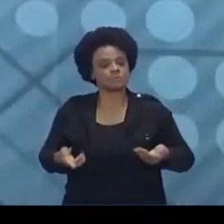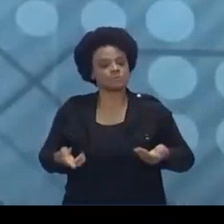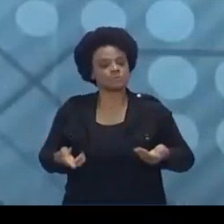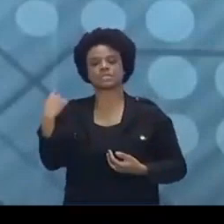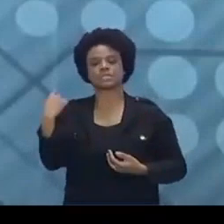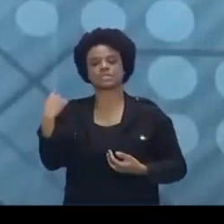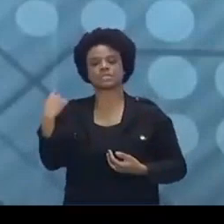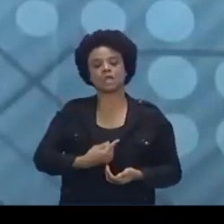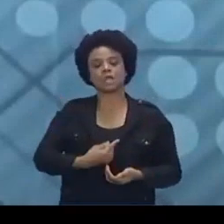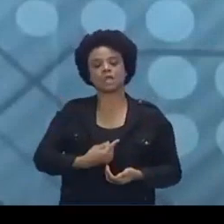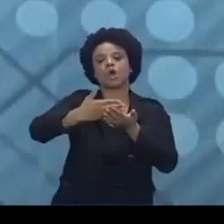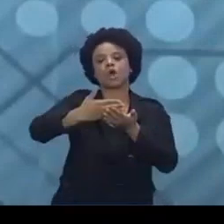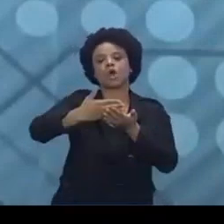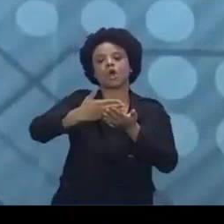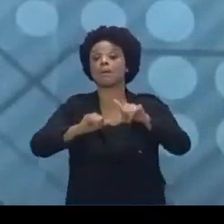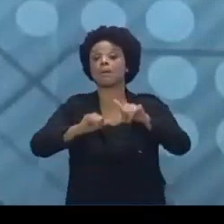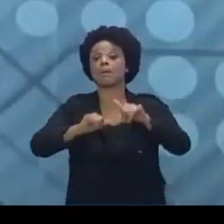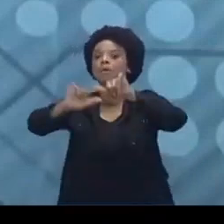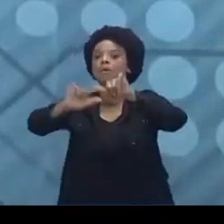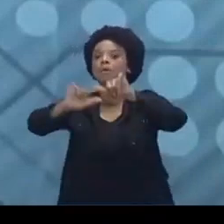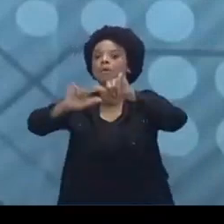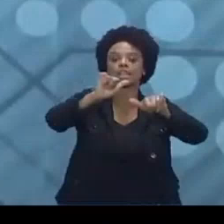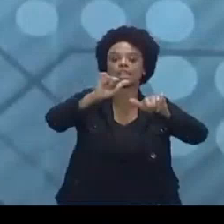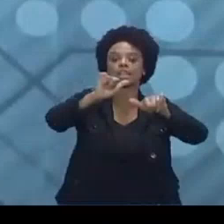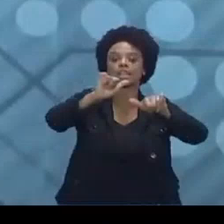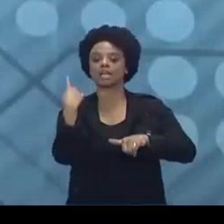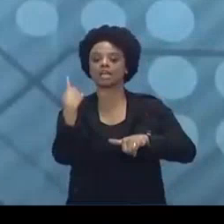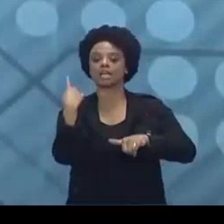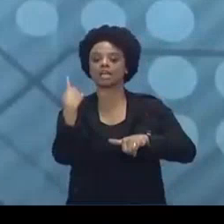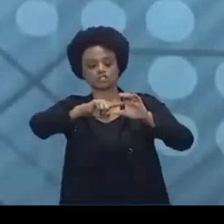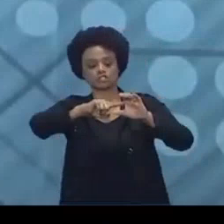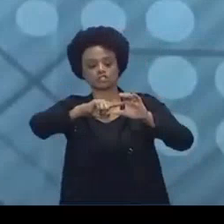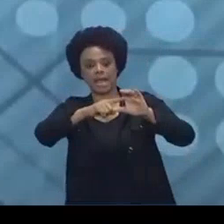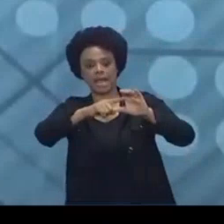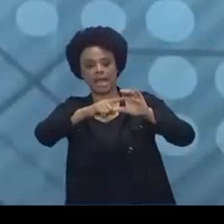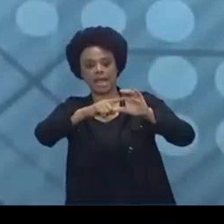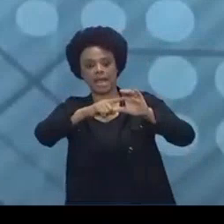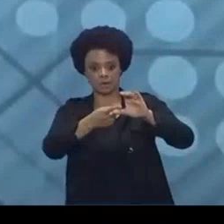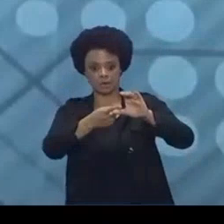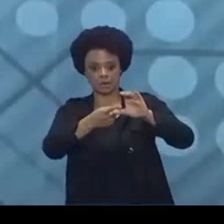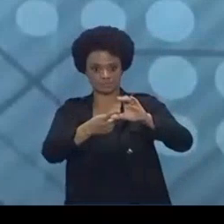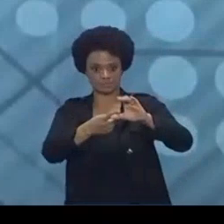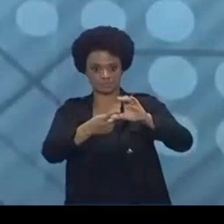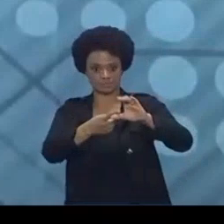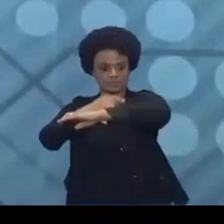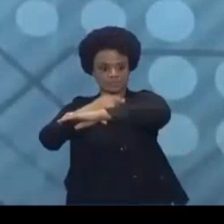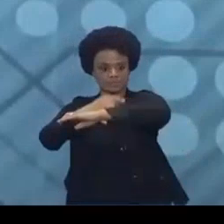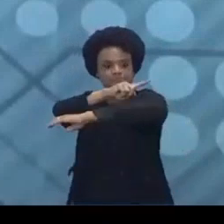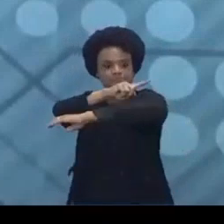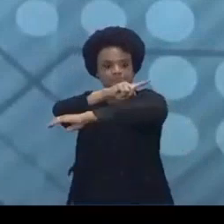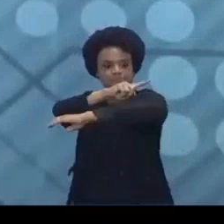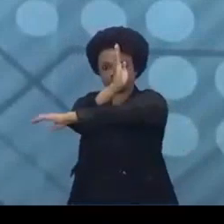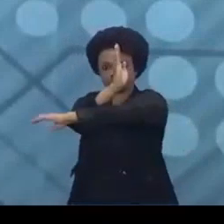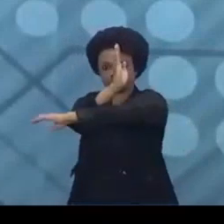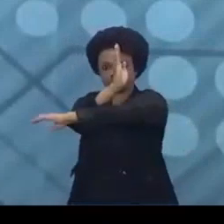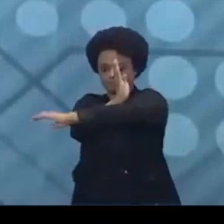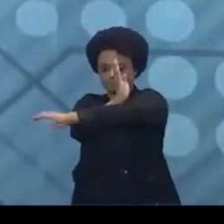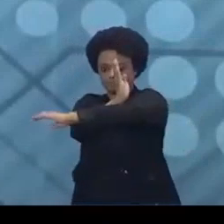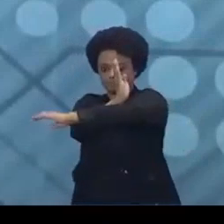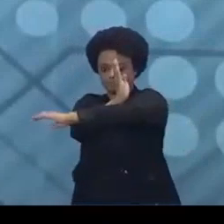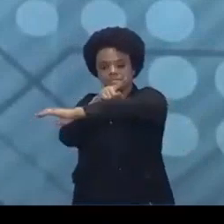estar alterando o nosso ângulo, ou seja, que nós tínhamos um ângulo zero e vamos estar indo para um ângulo agora de 10